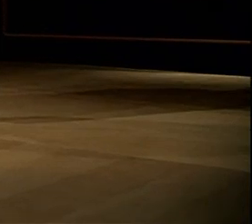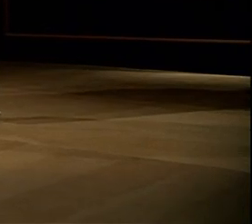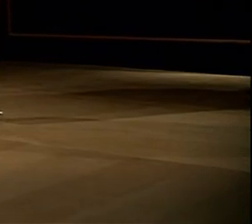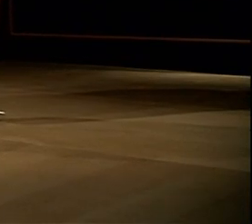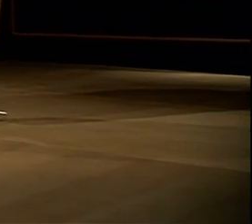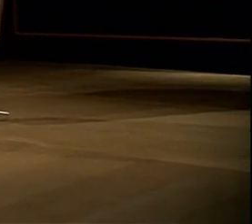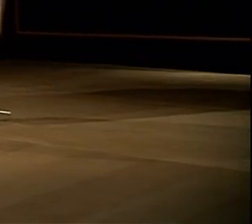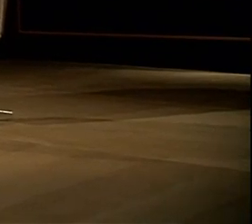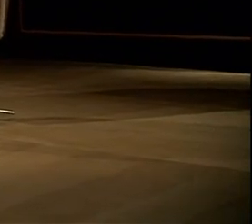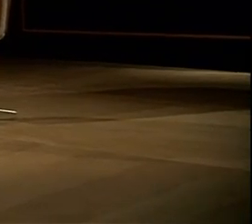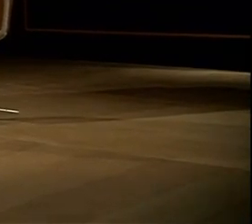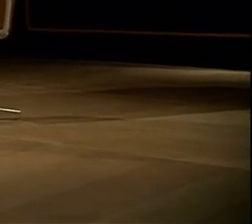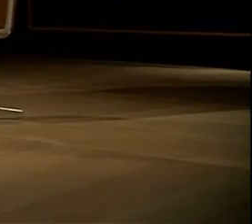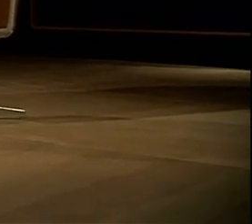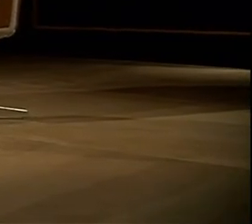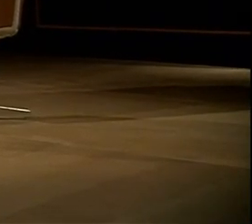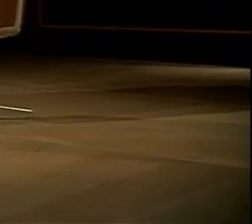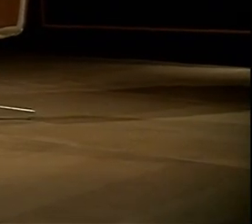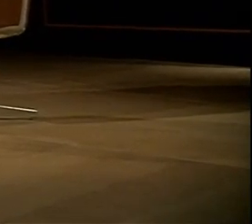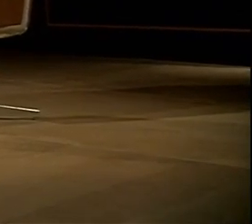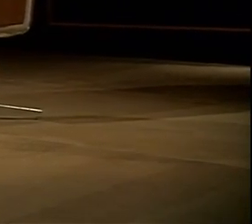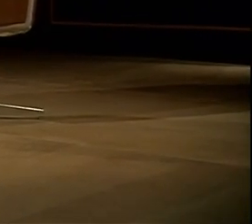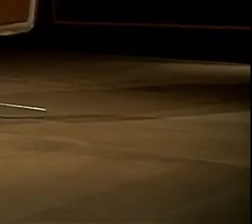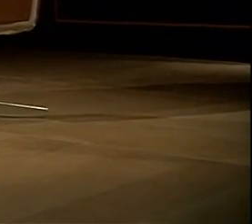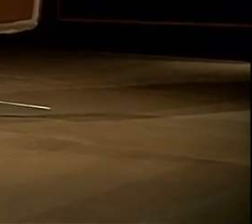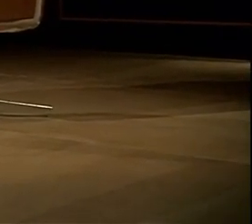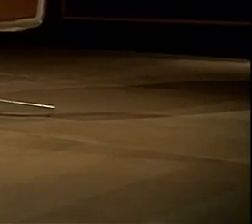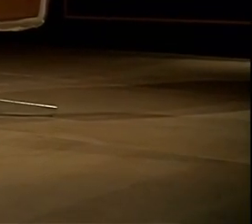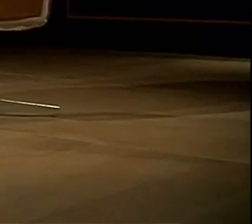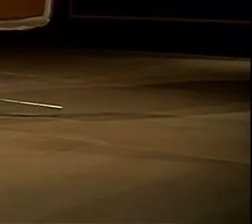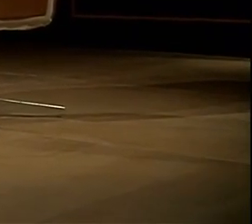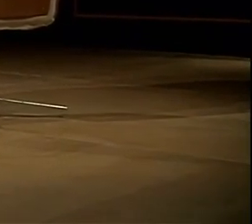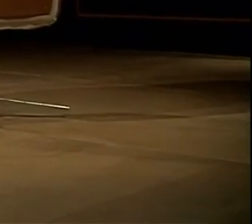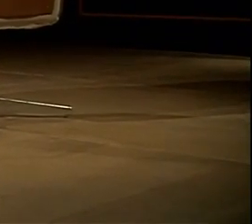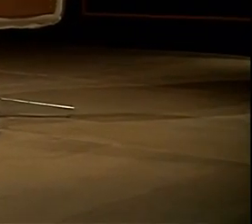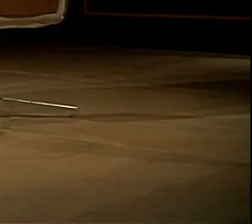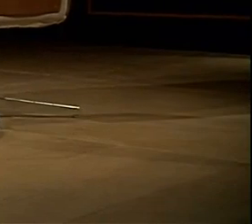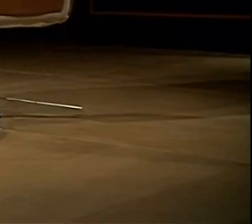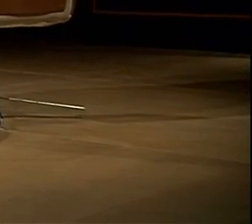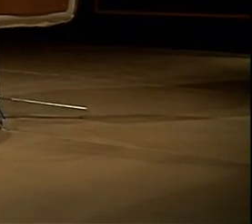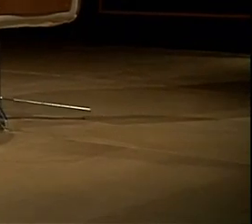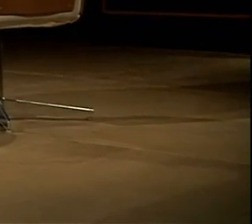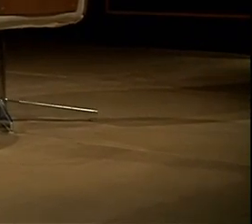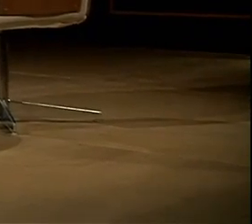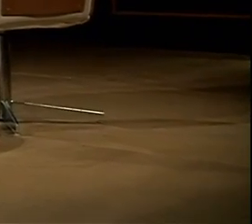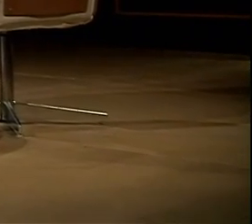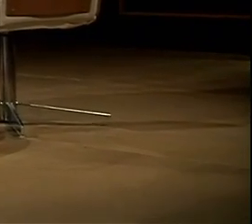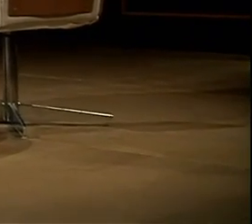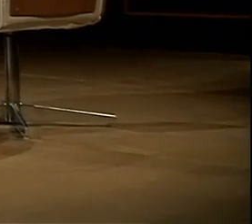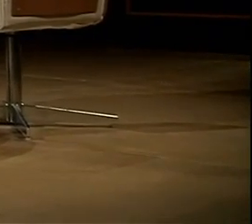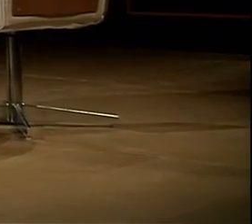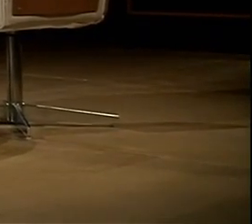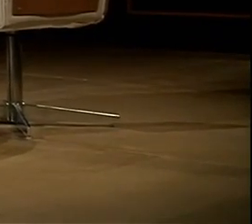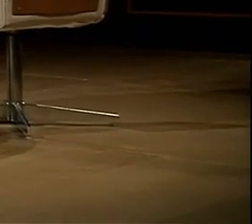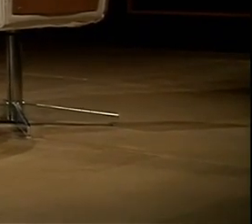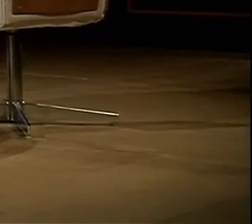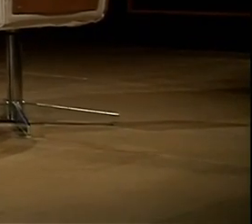eu quero te dizer que durante 1 hora eu esqueci que eu tô morrendo. E isso é o momento